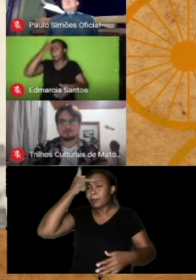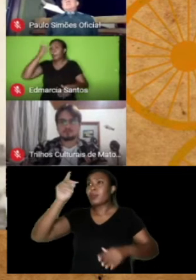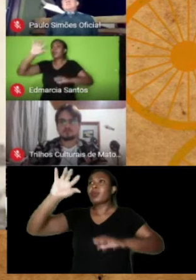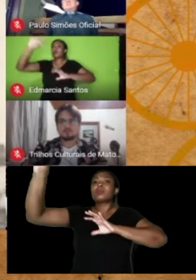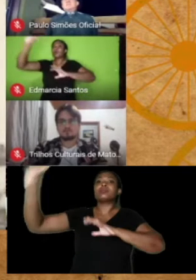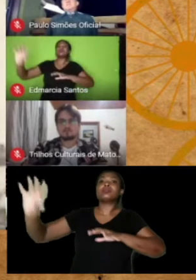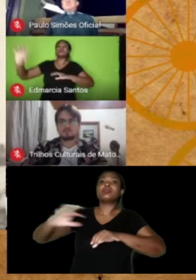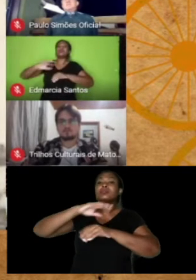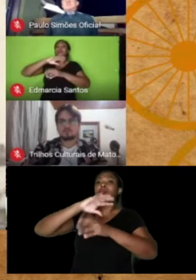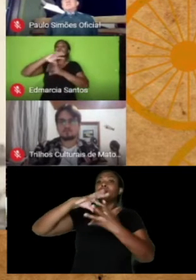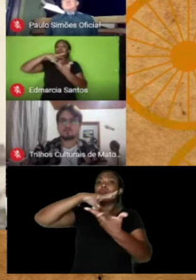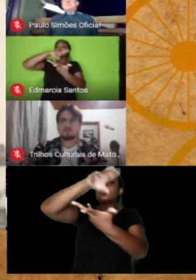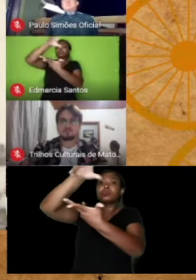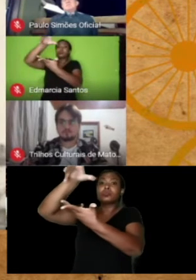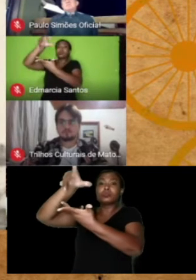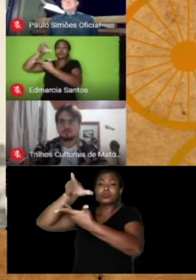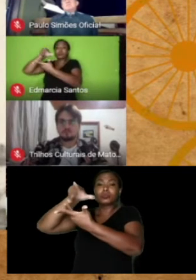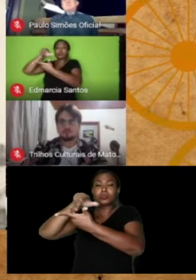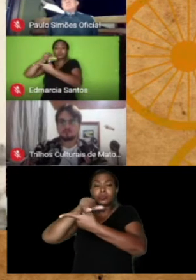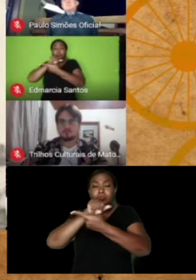do mundo para construí-la,